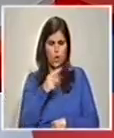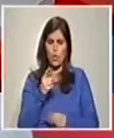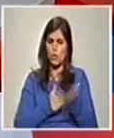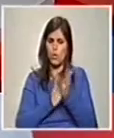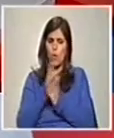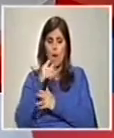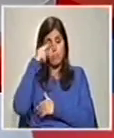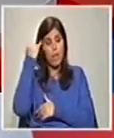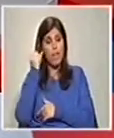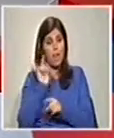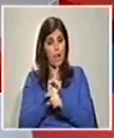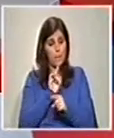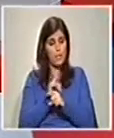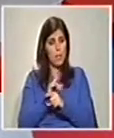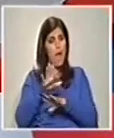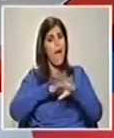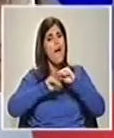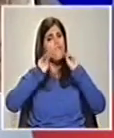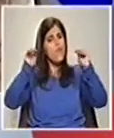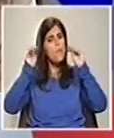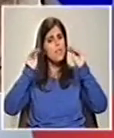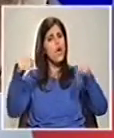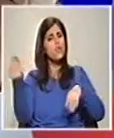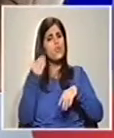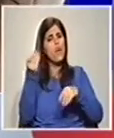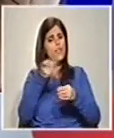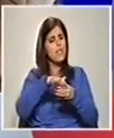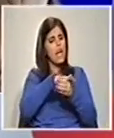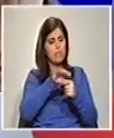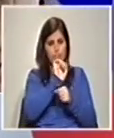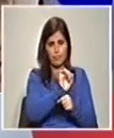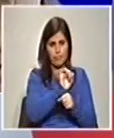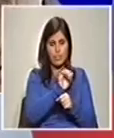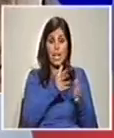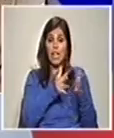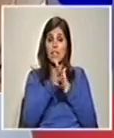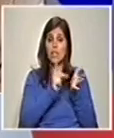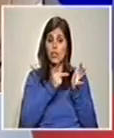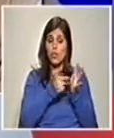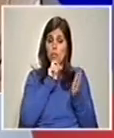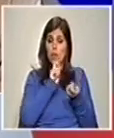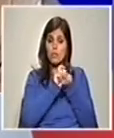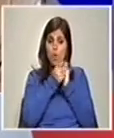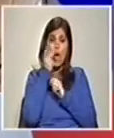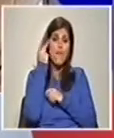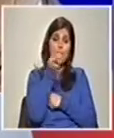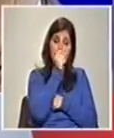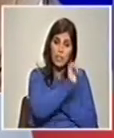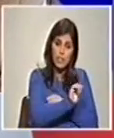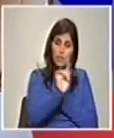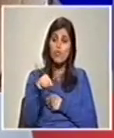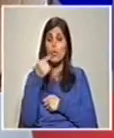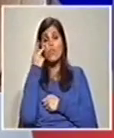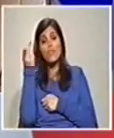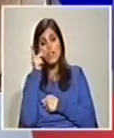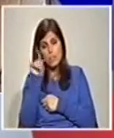a apostar nisso, continuemos a formar, em especial, os jovens para estas áreas, para que eles, através da tecnologia, possam transformar a sua vida e transformar a vida dos outros.